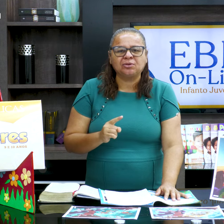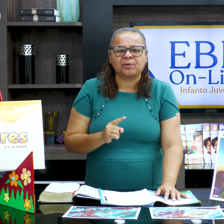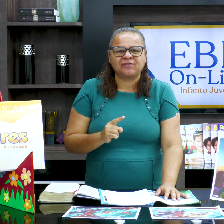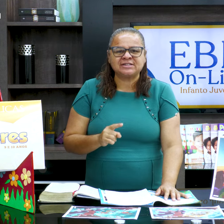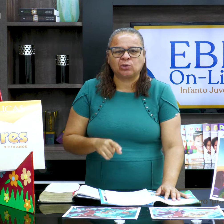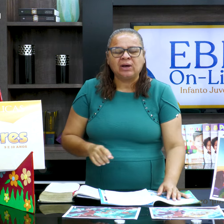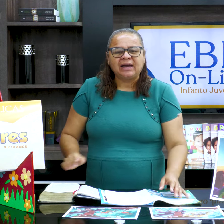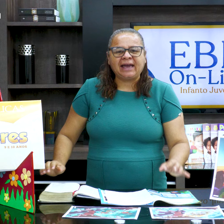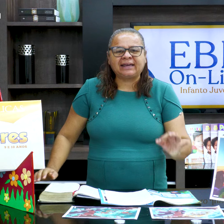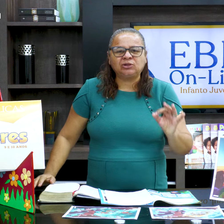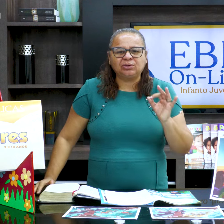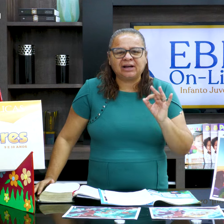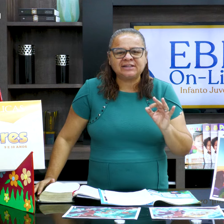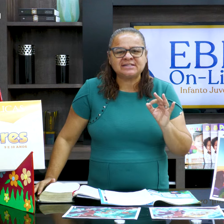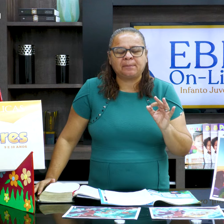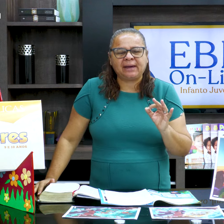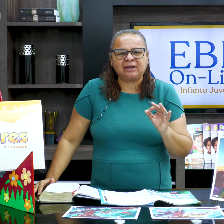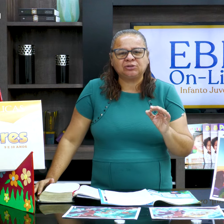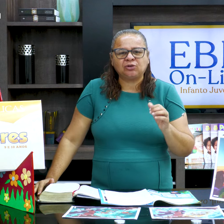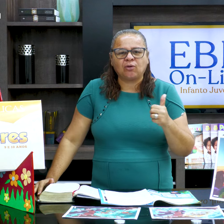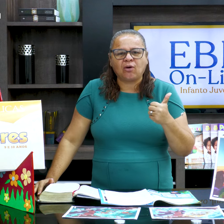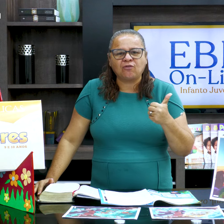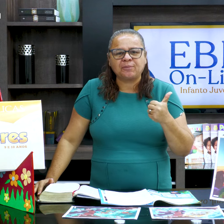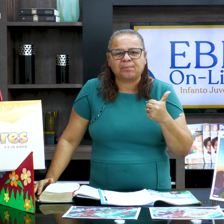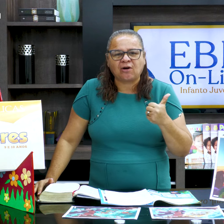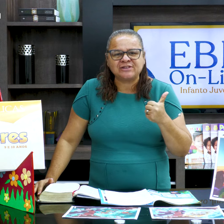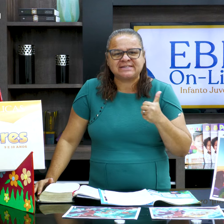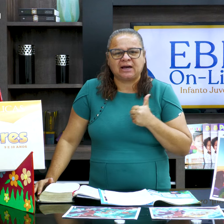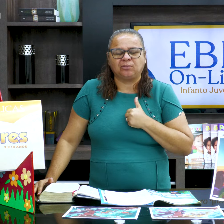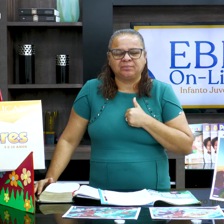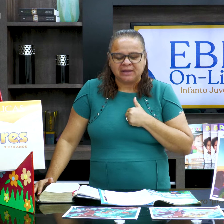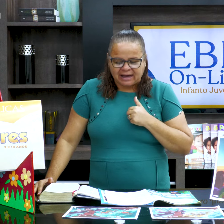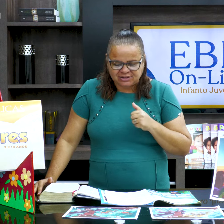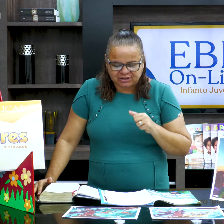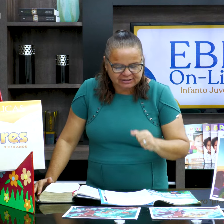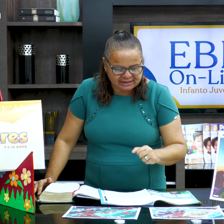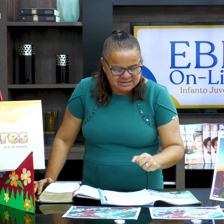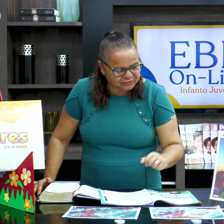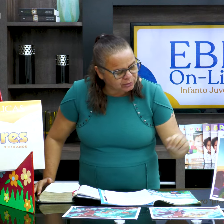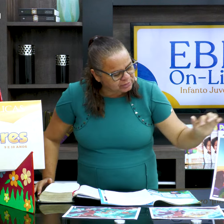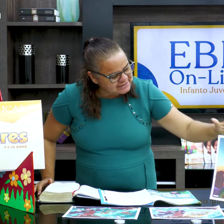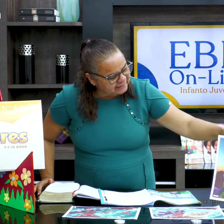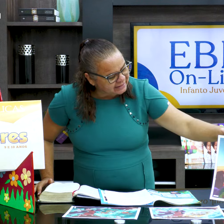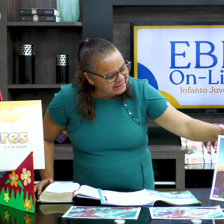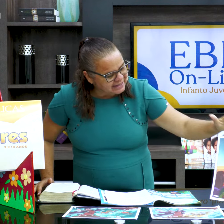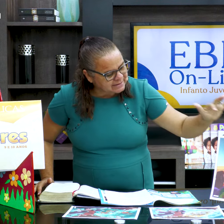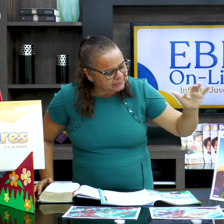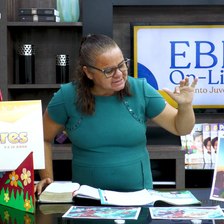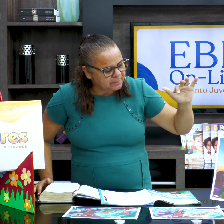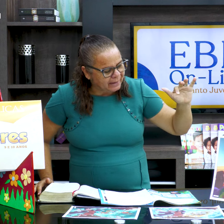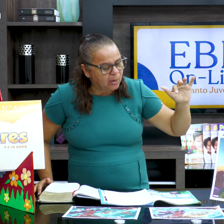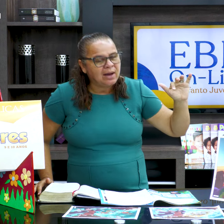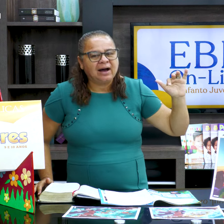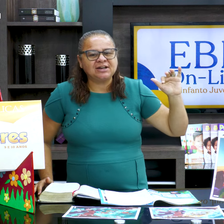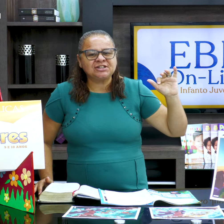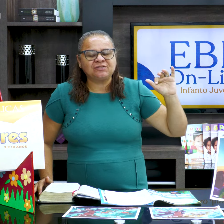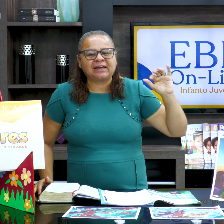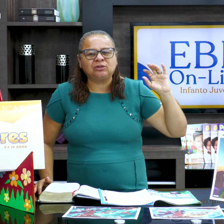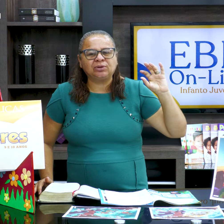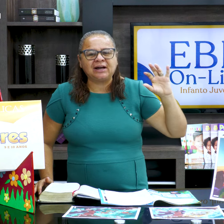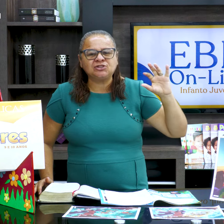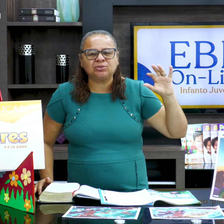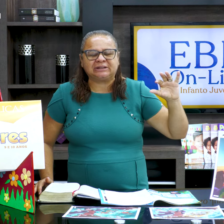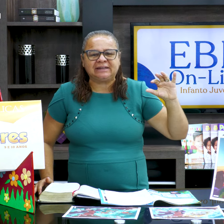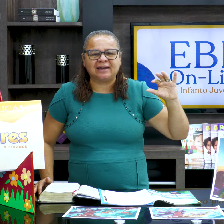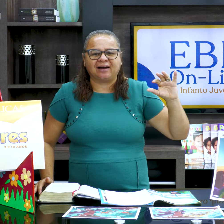seu aluno professor é que durante esse período houve provisão a gente tem as figuras aqui essa principal a gente